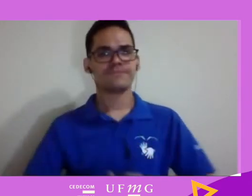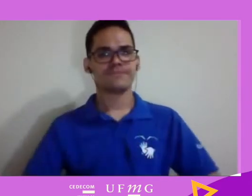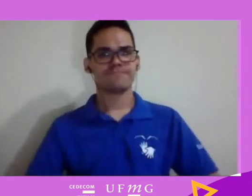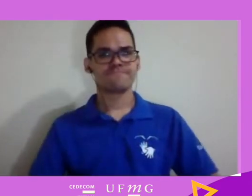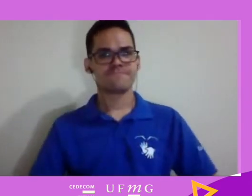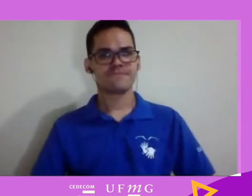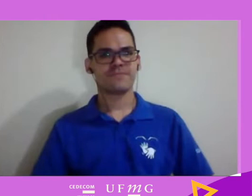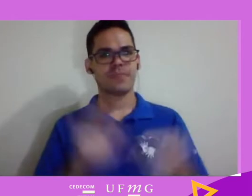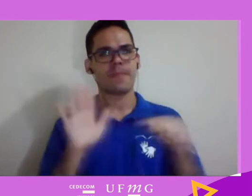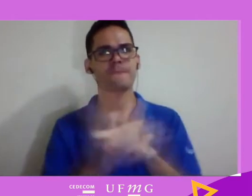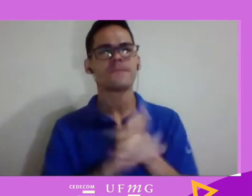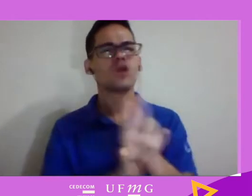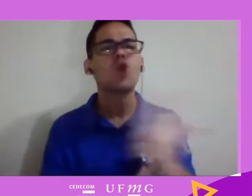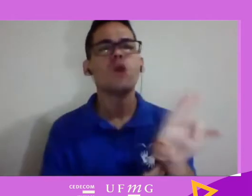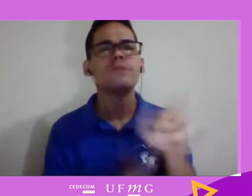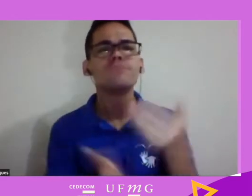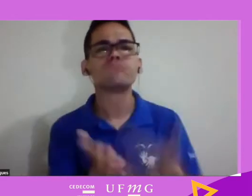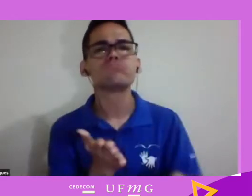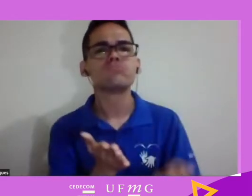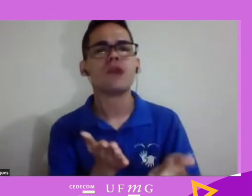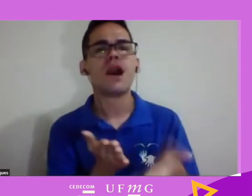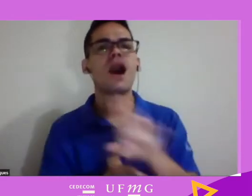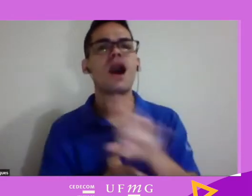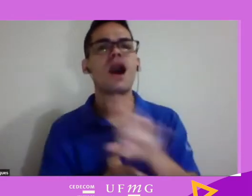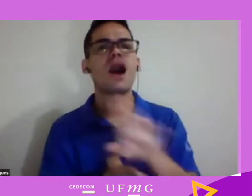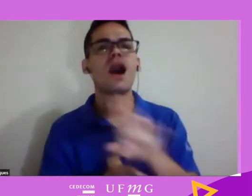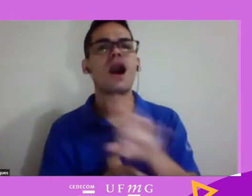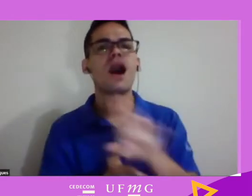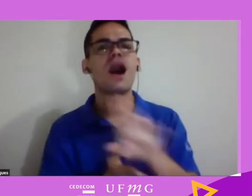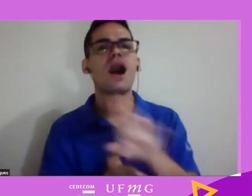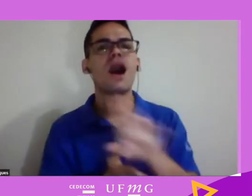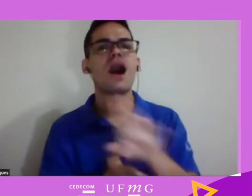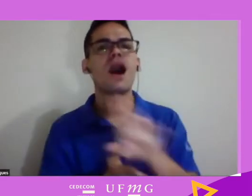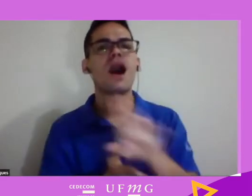também interessante, professora, falar um pouco dessa alfabetização digital